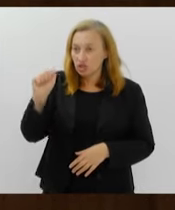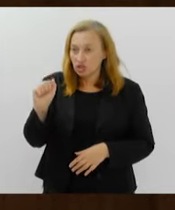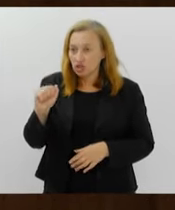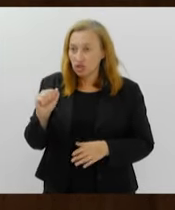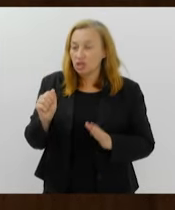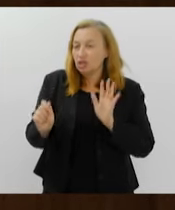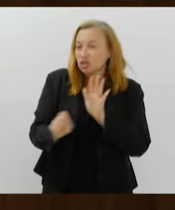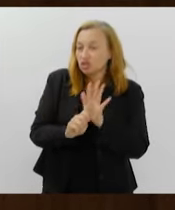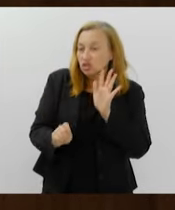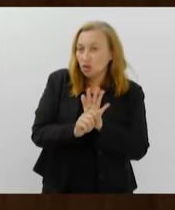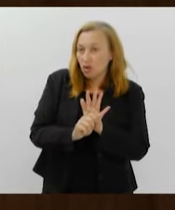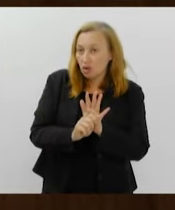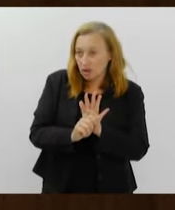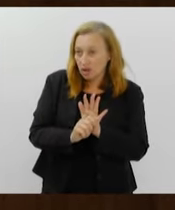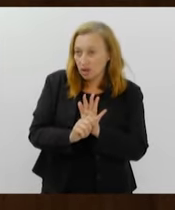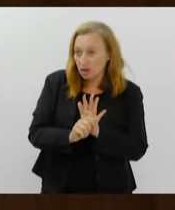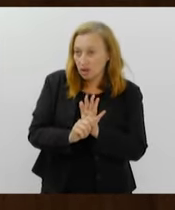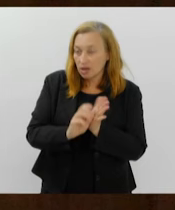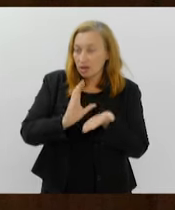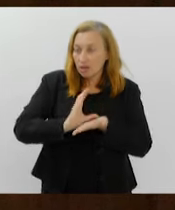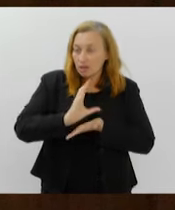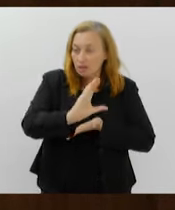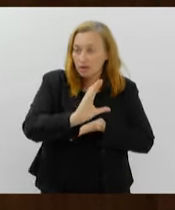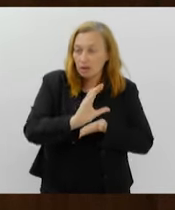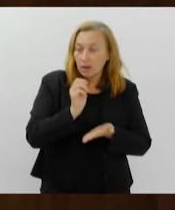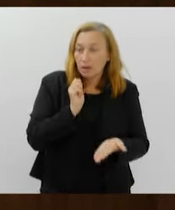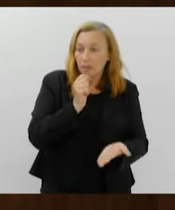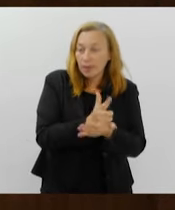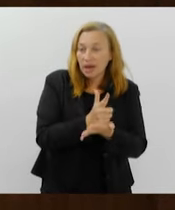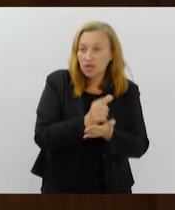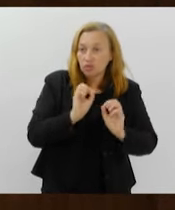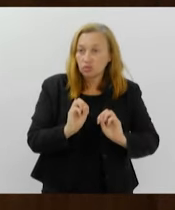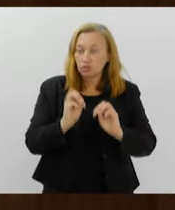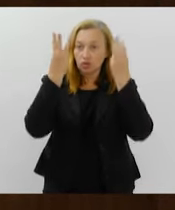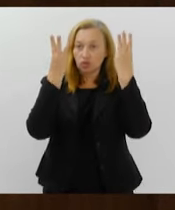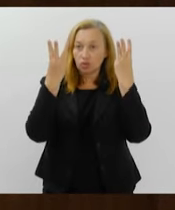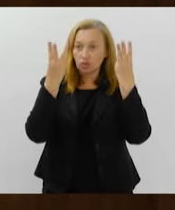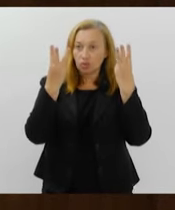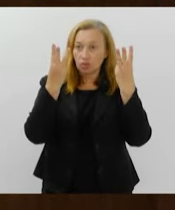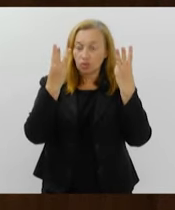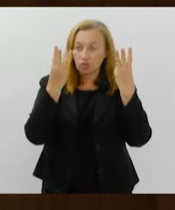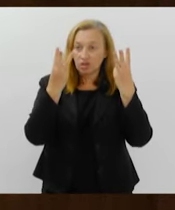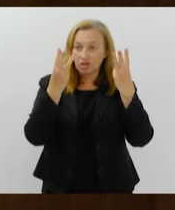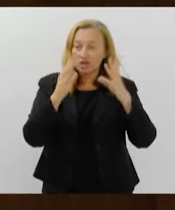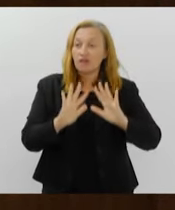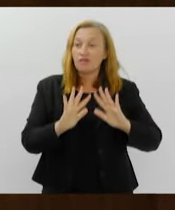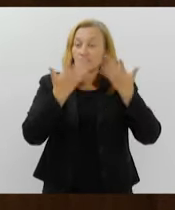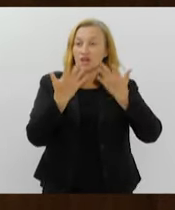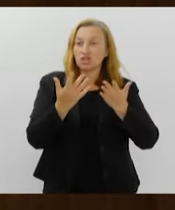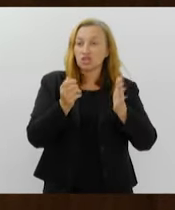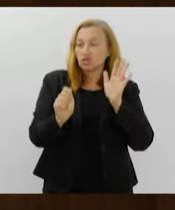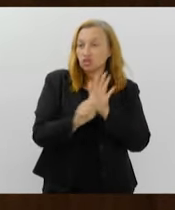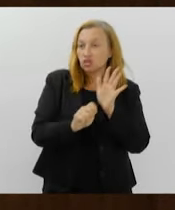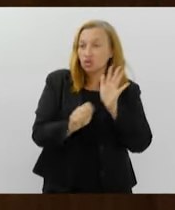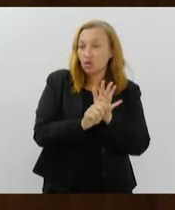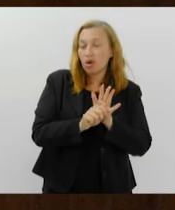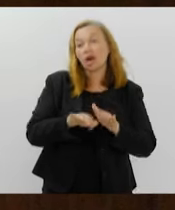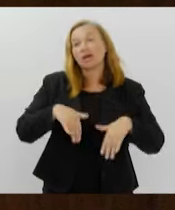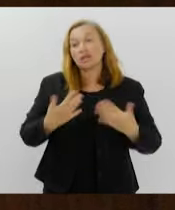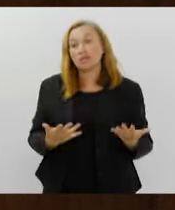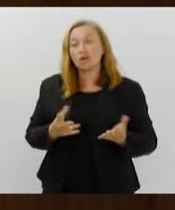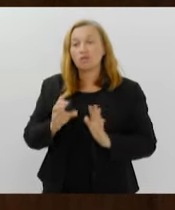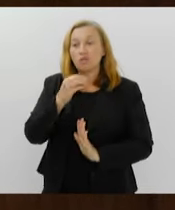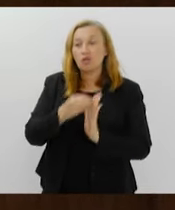da Secretaria de Cultura pagando show de banda que faz Apologia droga Então foi o objeto de um ofício meu E que fique aqui a